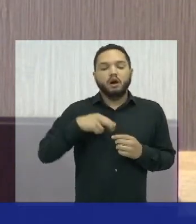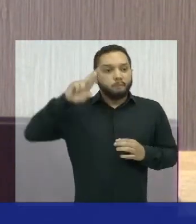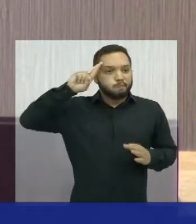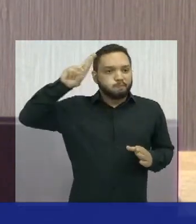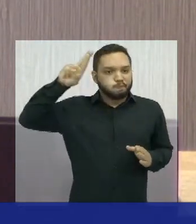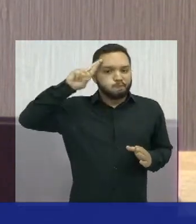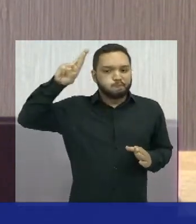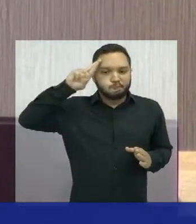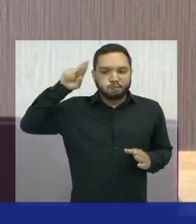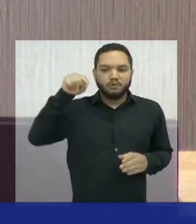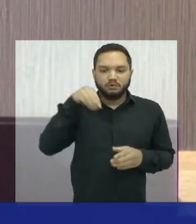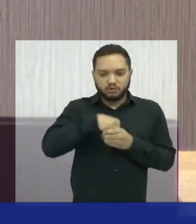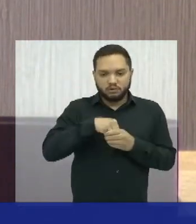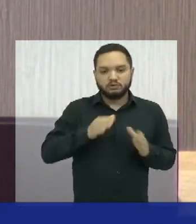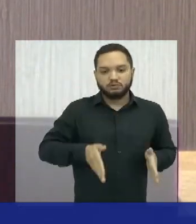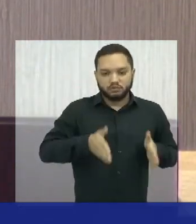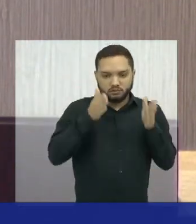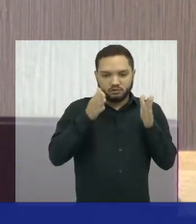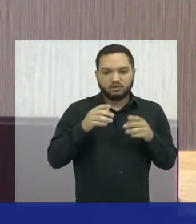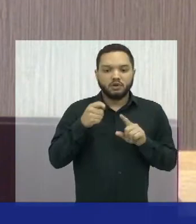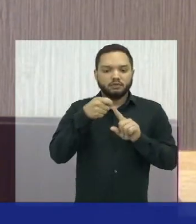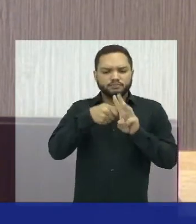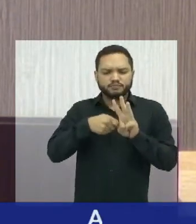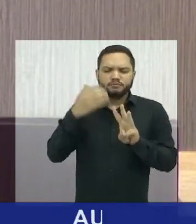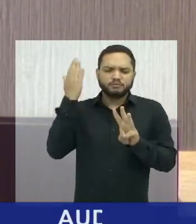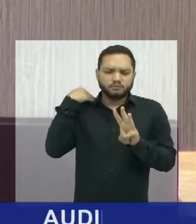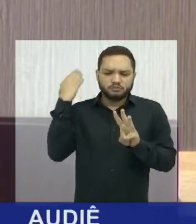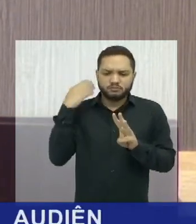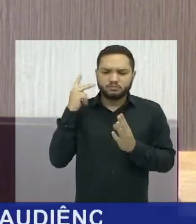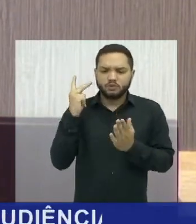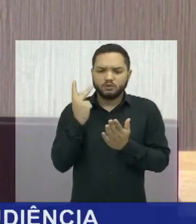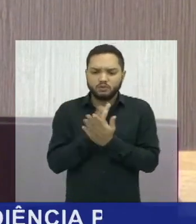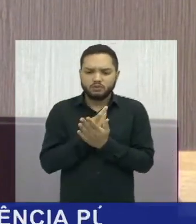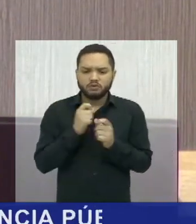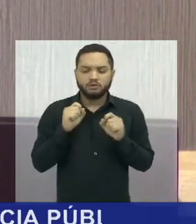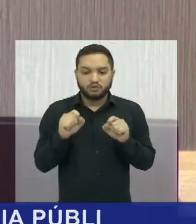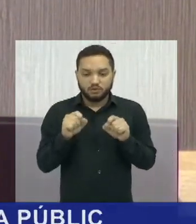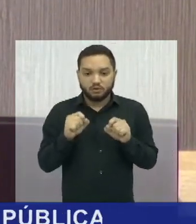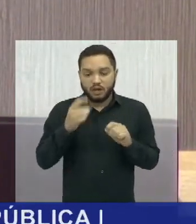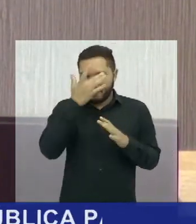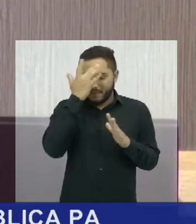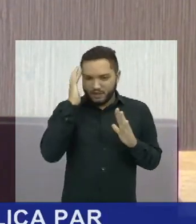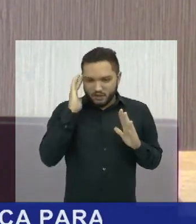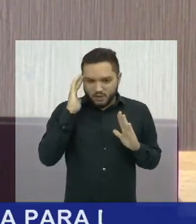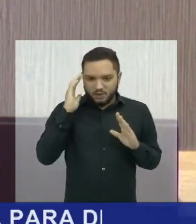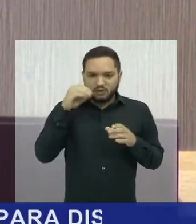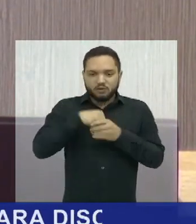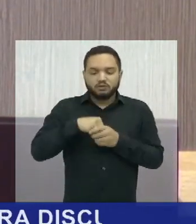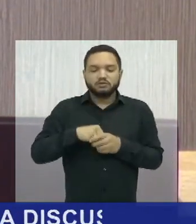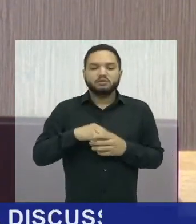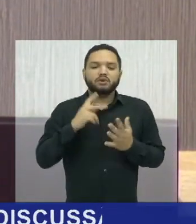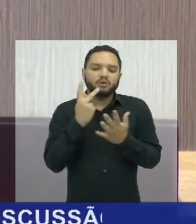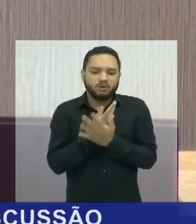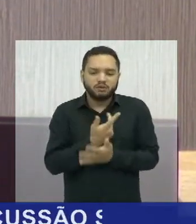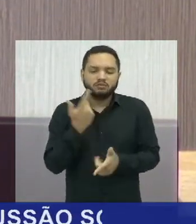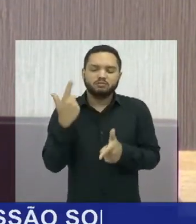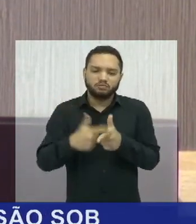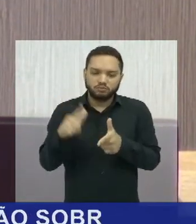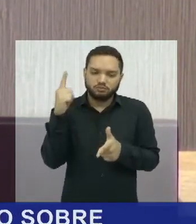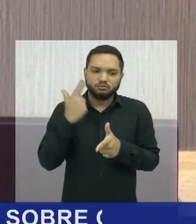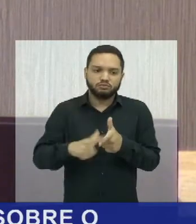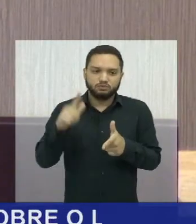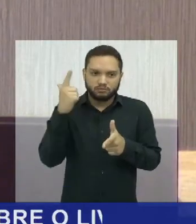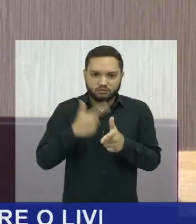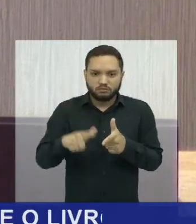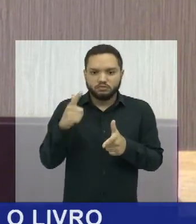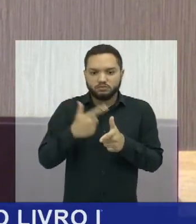condomínio. E há uns 3 meses atrás, estes moradores vêm sofrendo